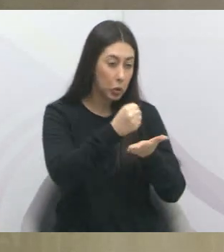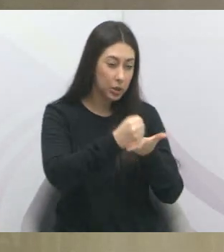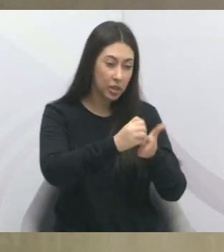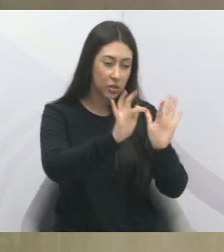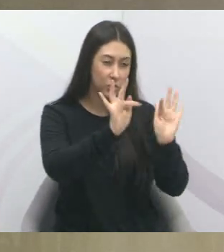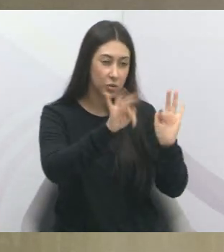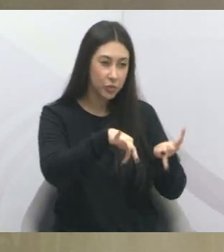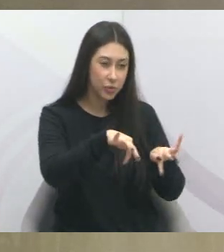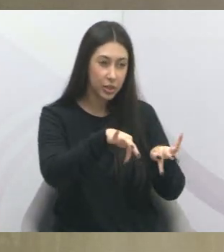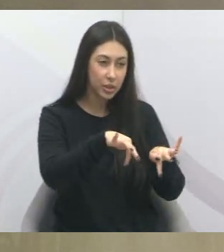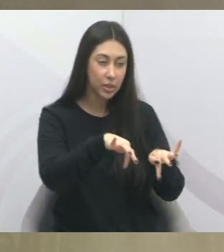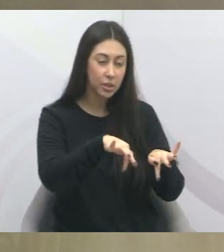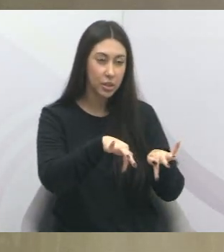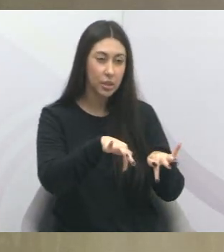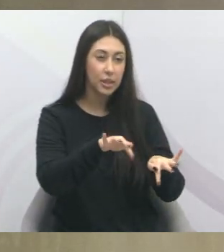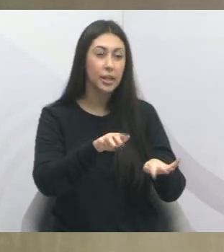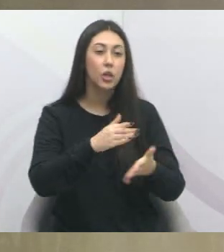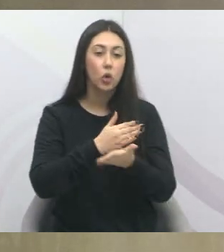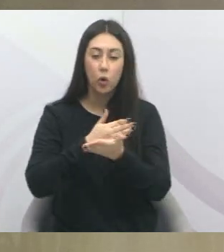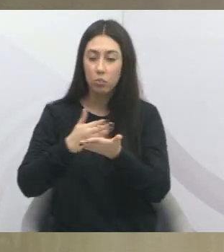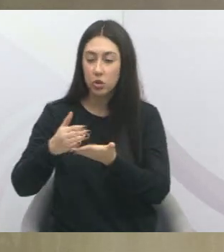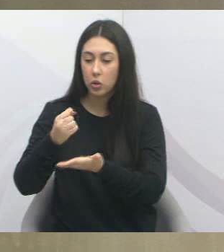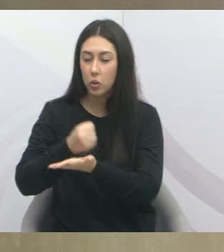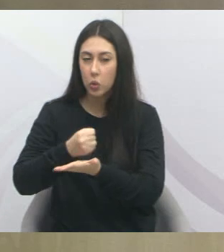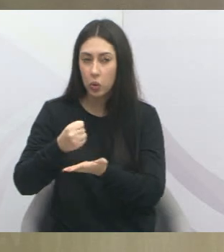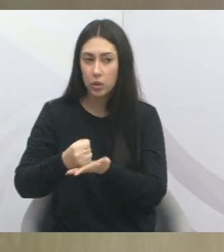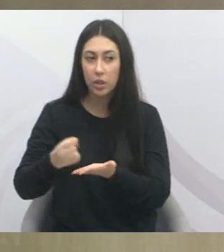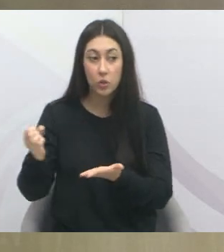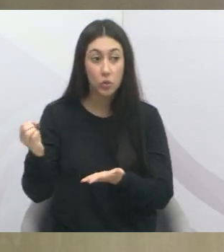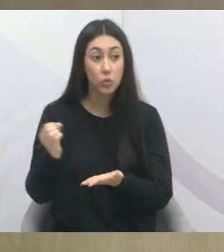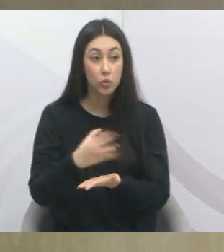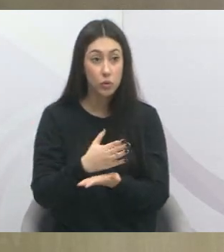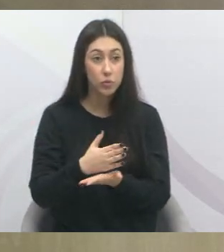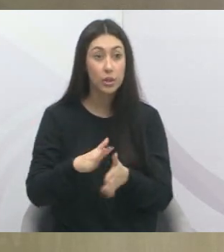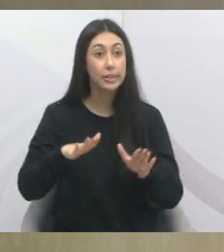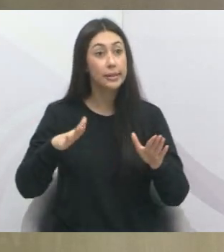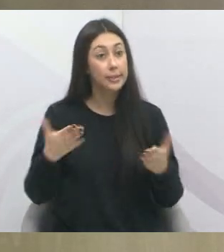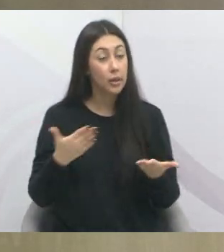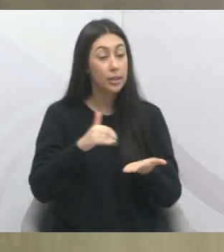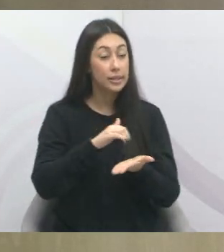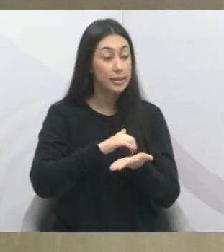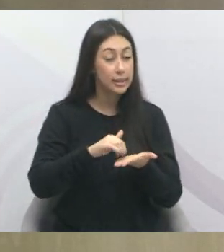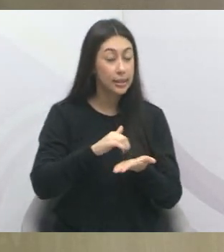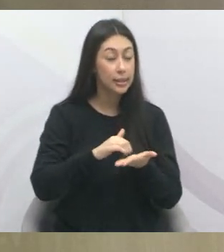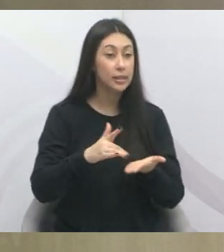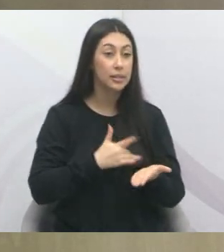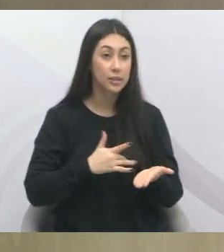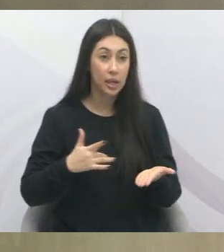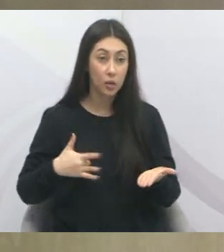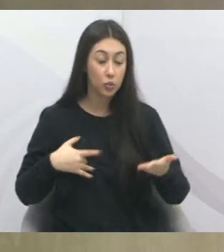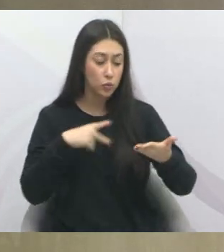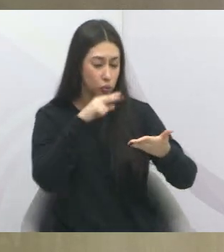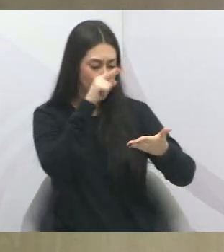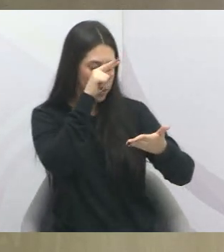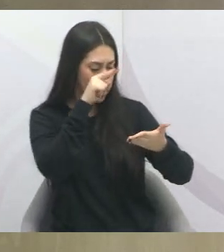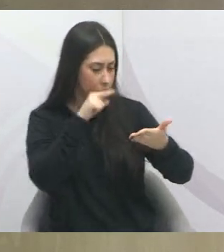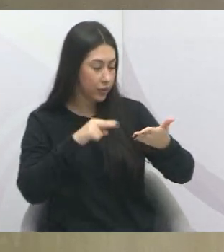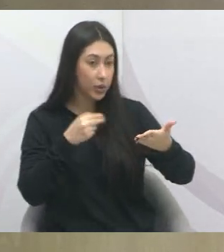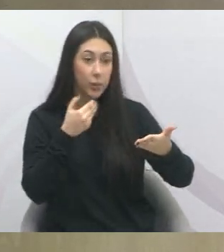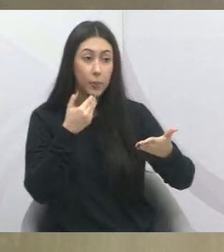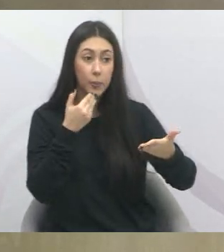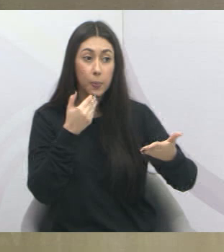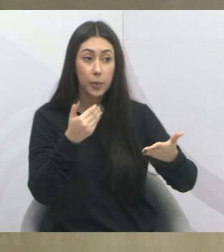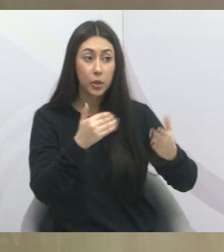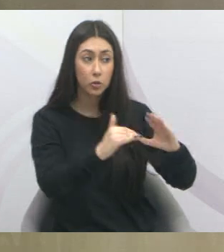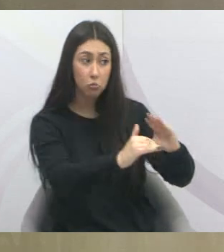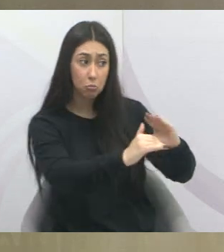e começou no dia 1º. Então, a Secretaria de Saúde está analisando um pedido